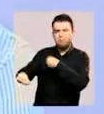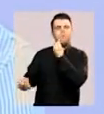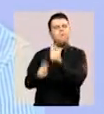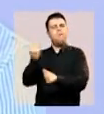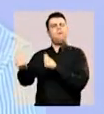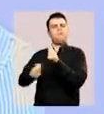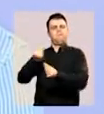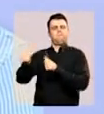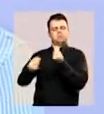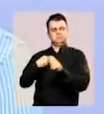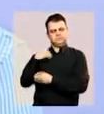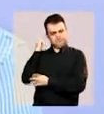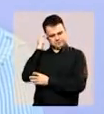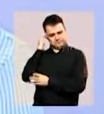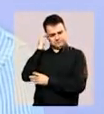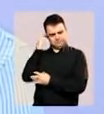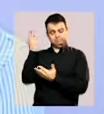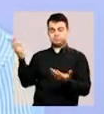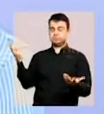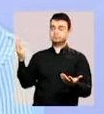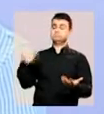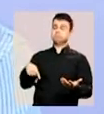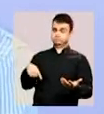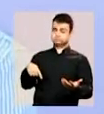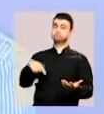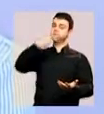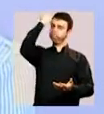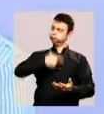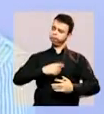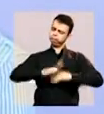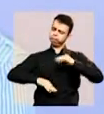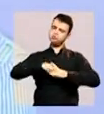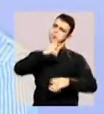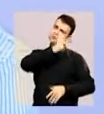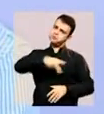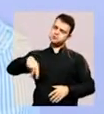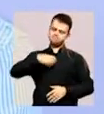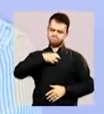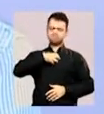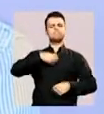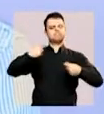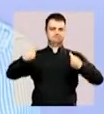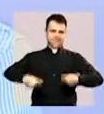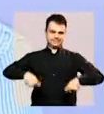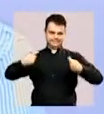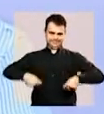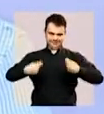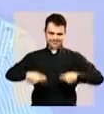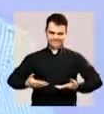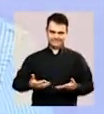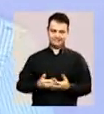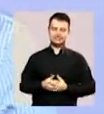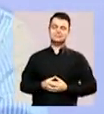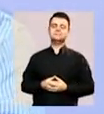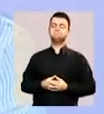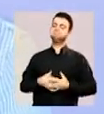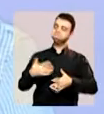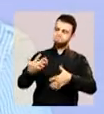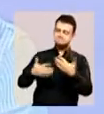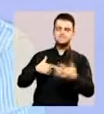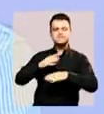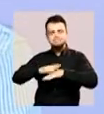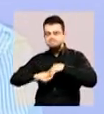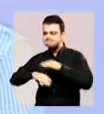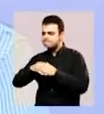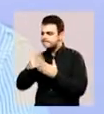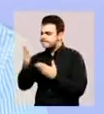é uma questão muito, assim, de ser um professor mesmo. Exato. Sim. Aí, fazendo todo o